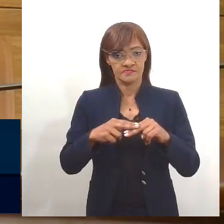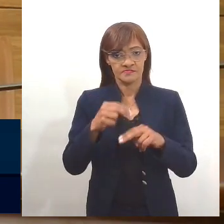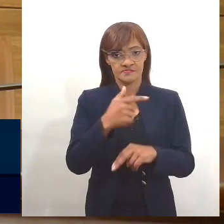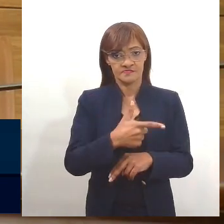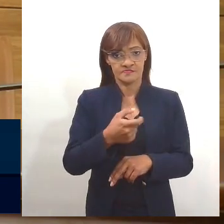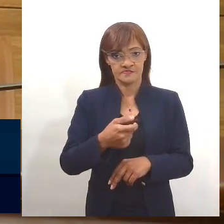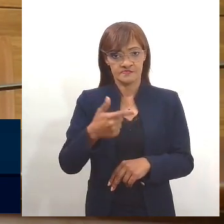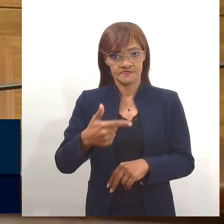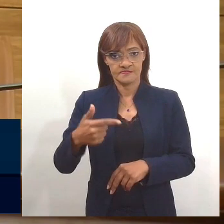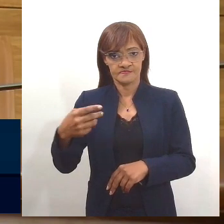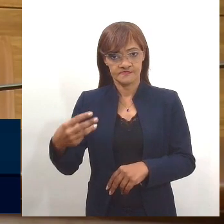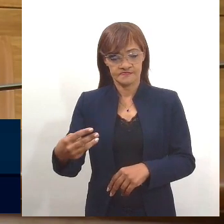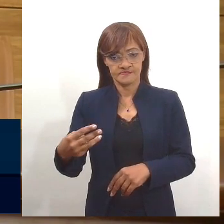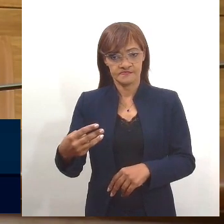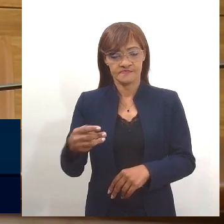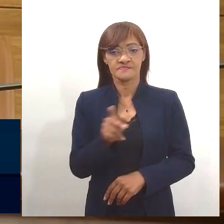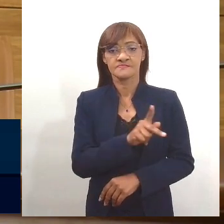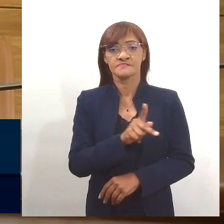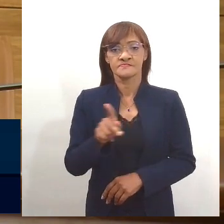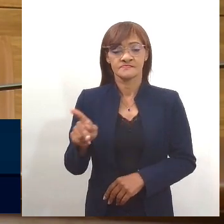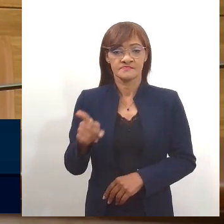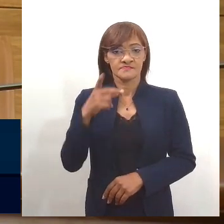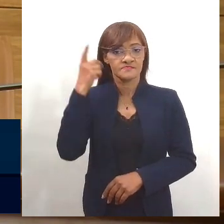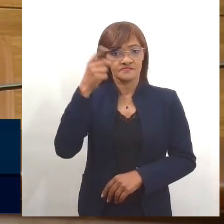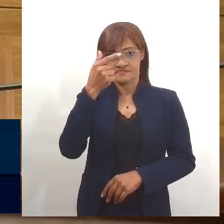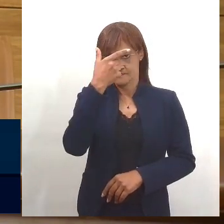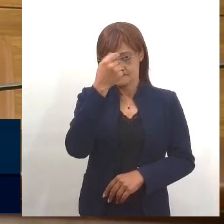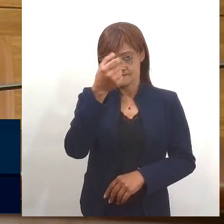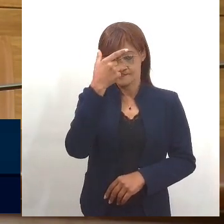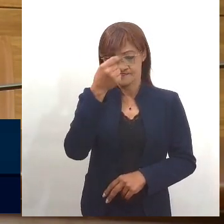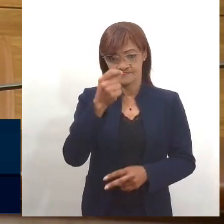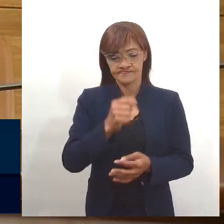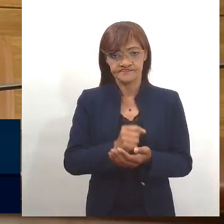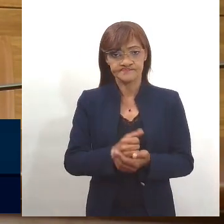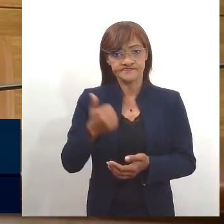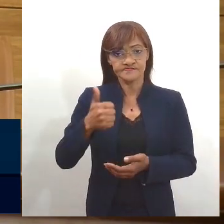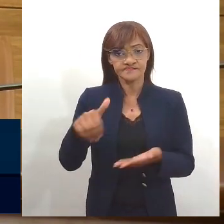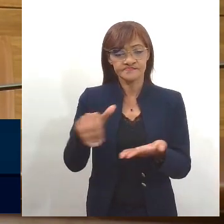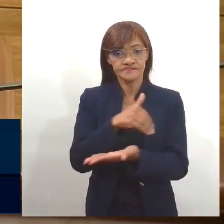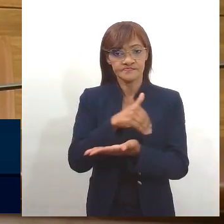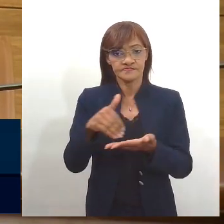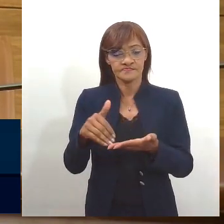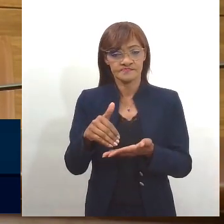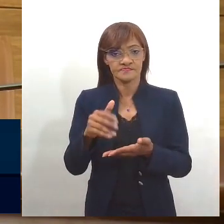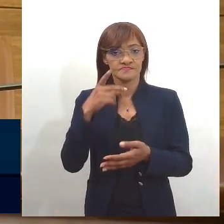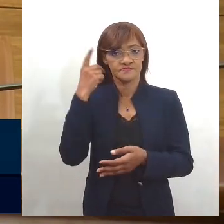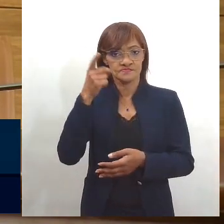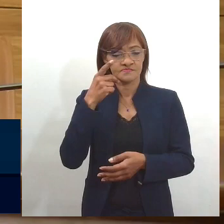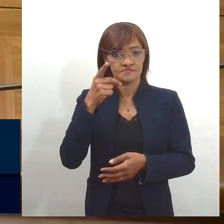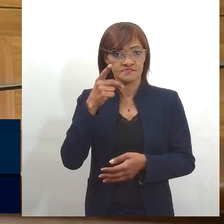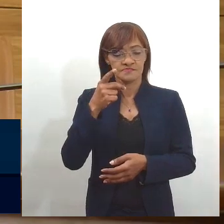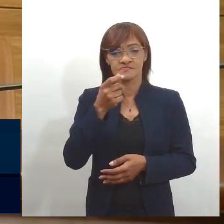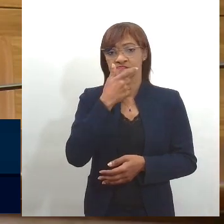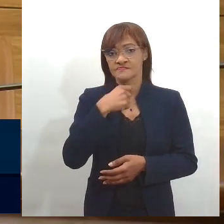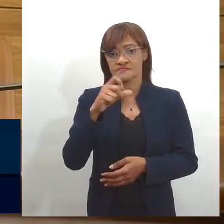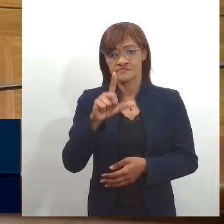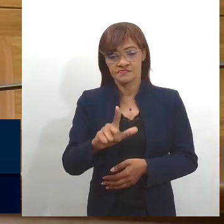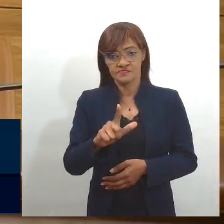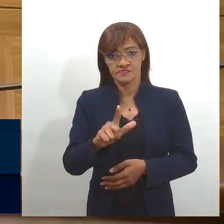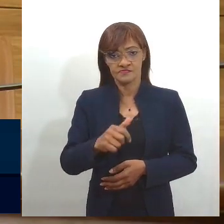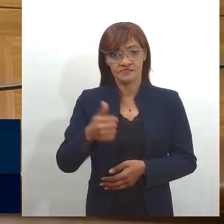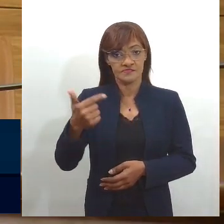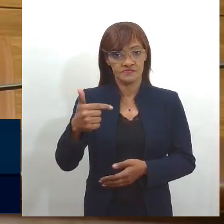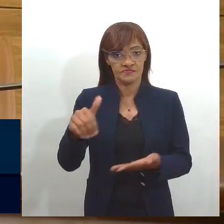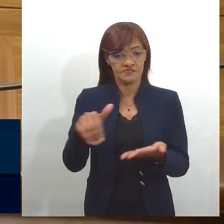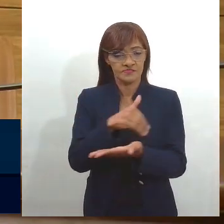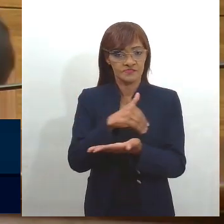Presidente, deputado Jefferson Andrade, primeiro secretário, deputado Luciano Bispo de Lima, segundo secretário, Marcelo